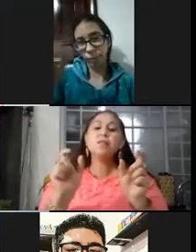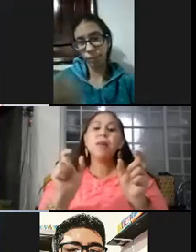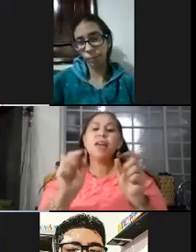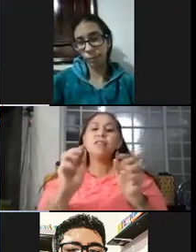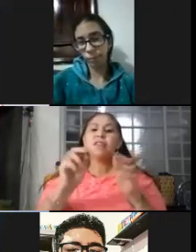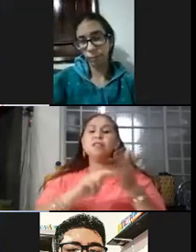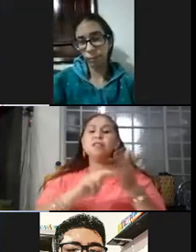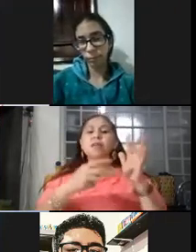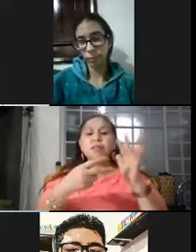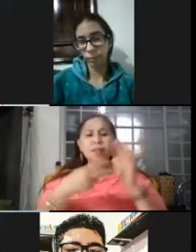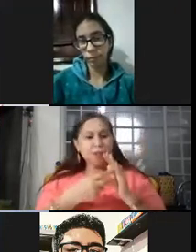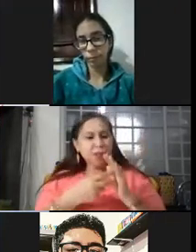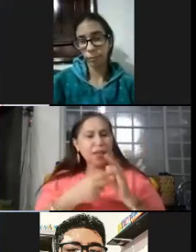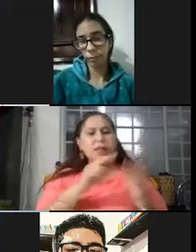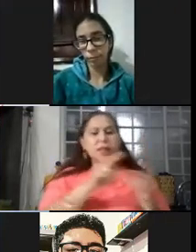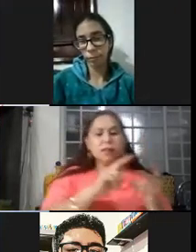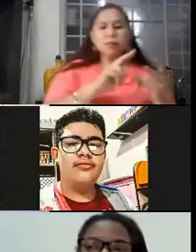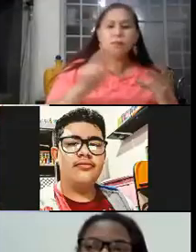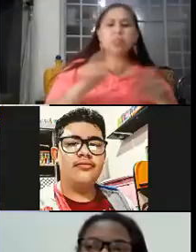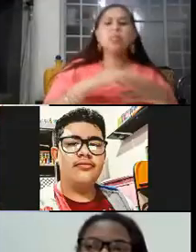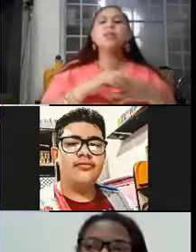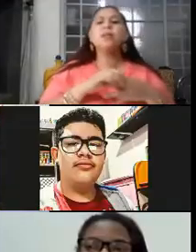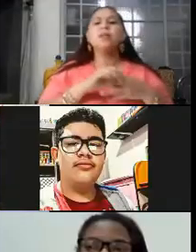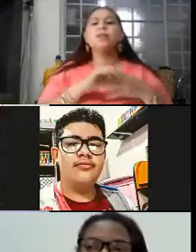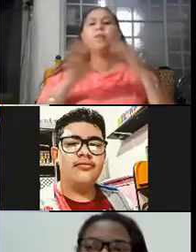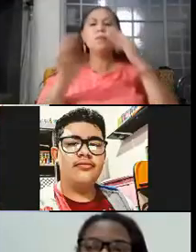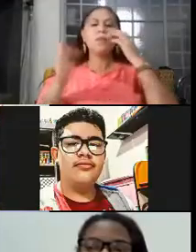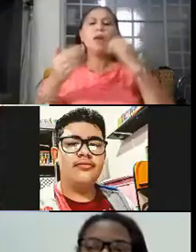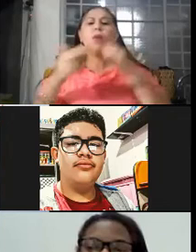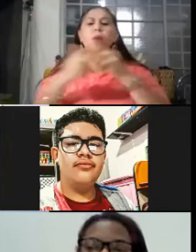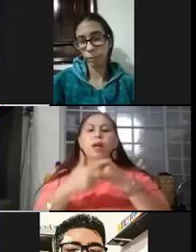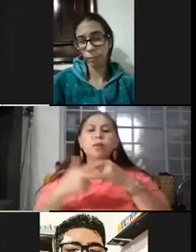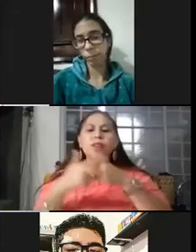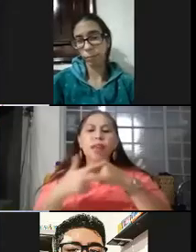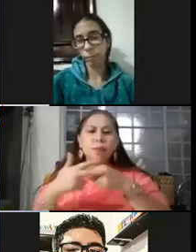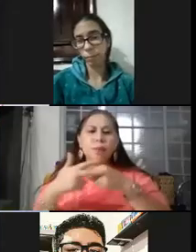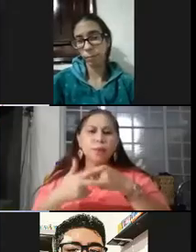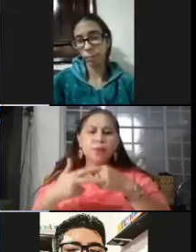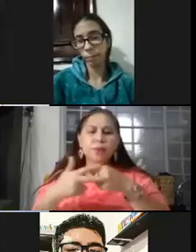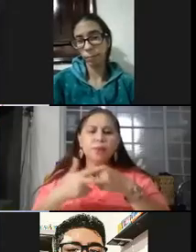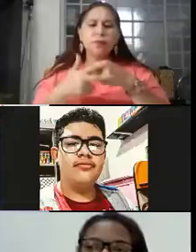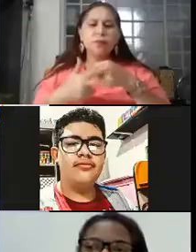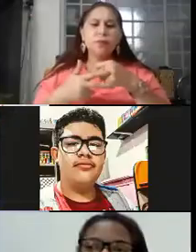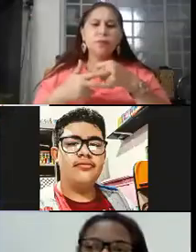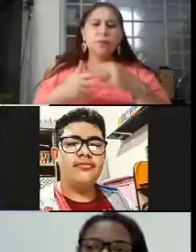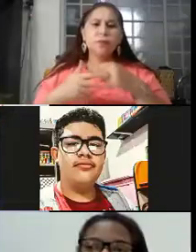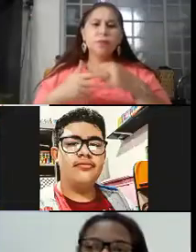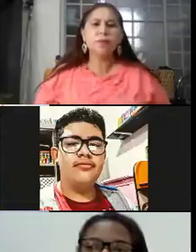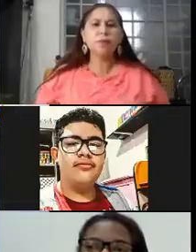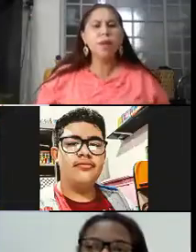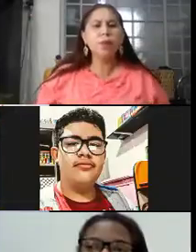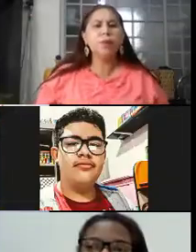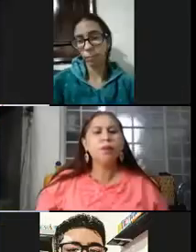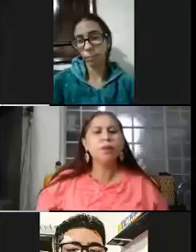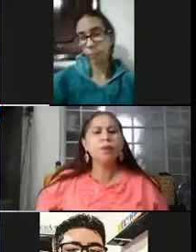essas palavras elas podem significar tanto substantivo quanto verbo. Mãe, tu tá escutando lá?